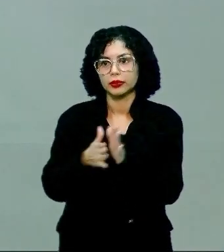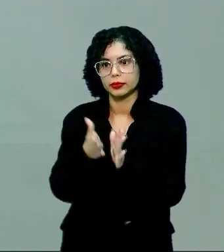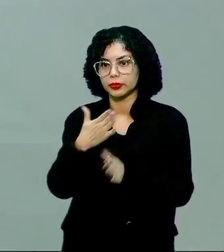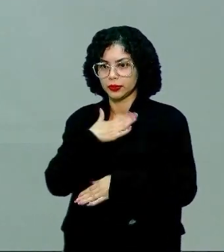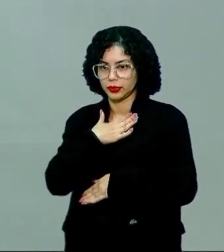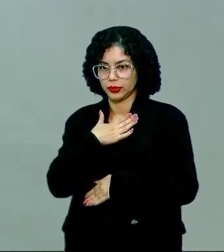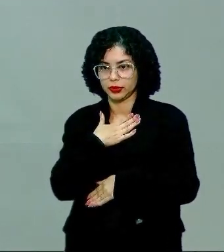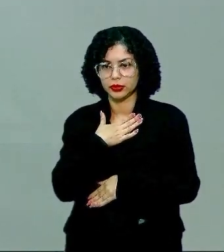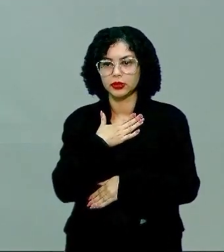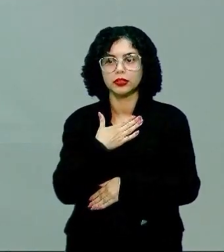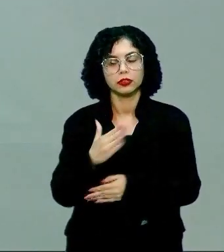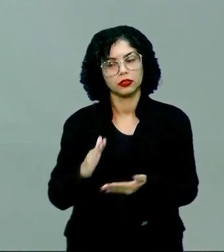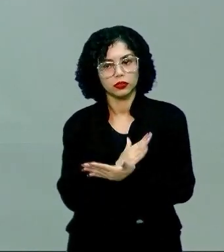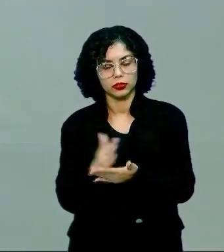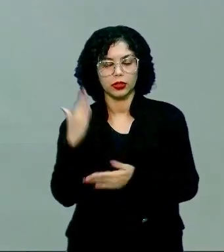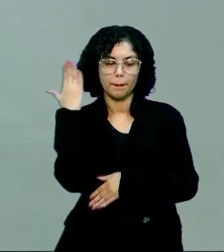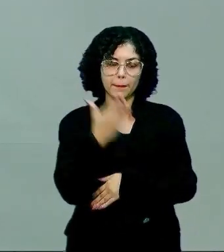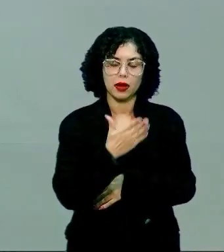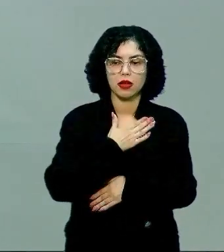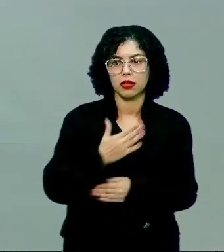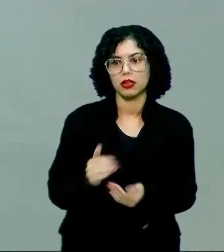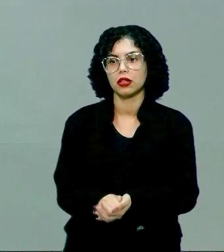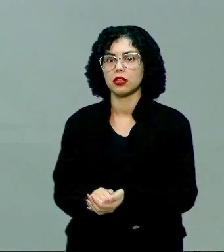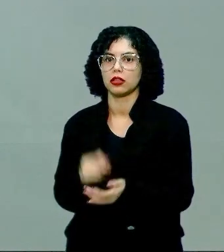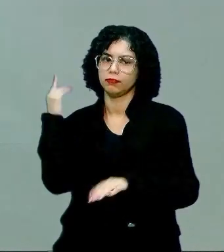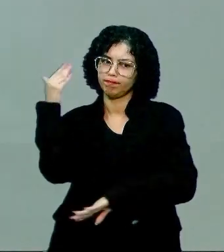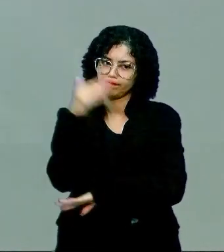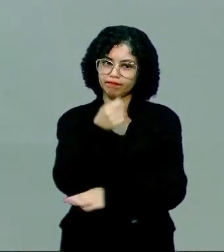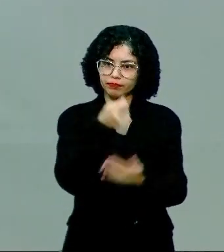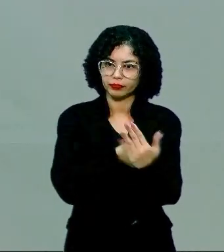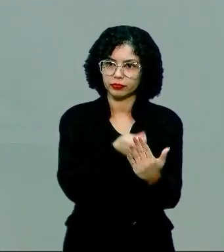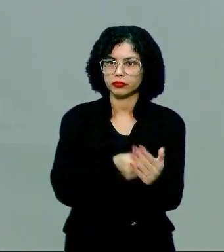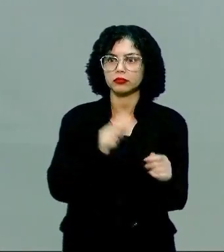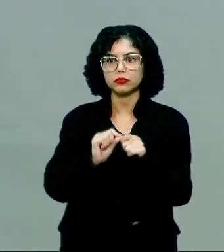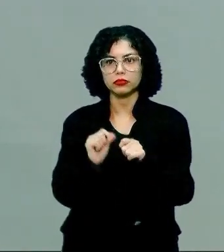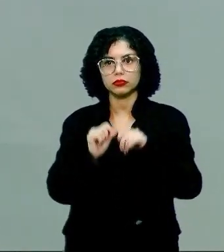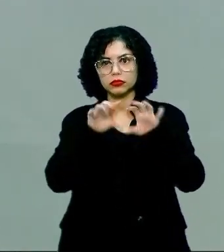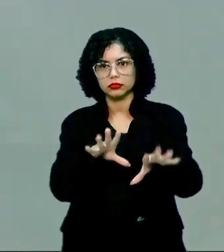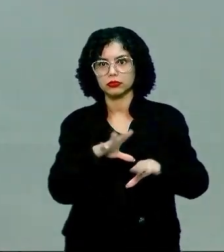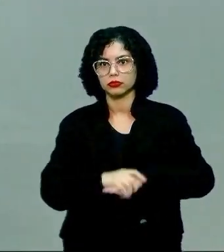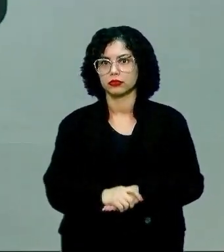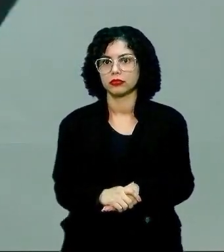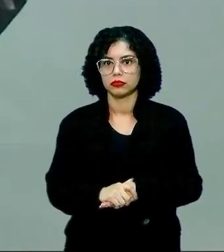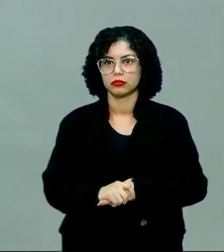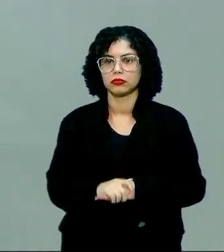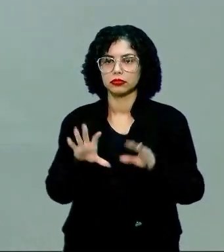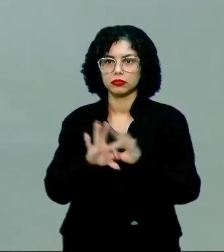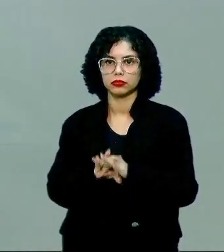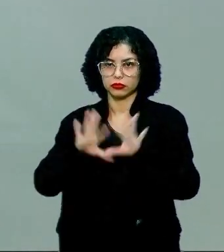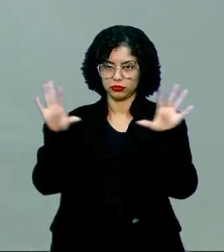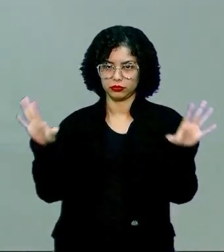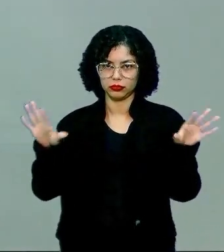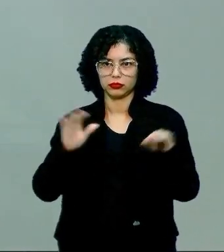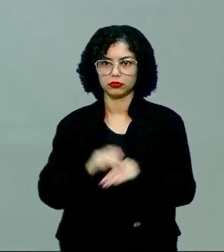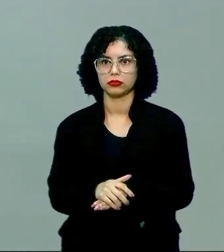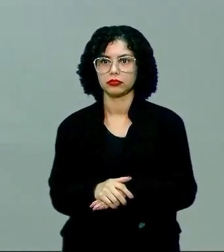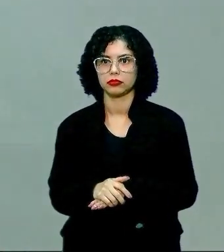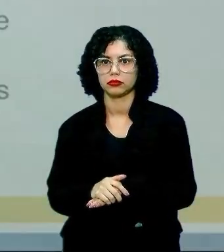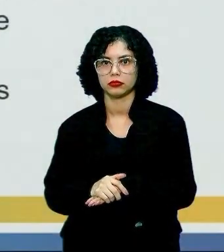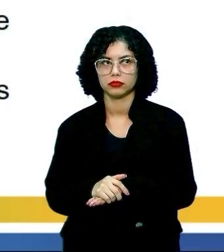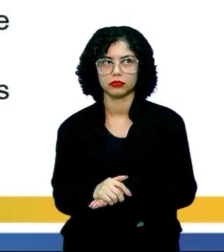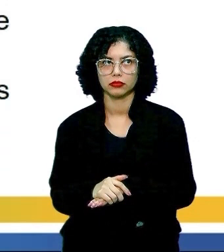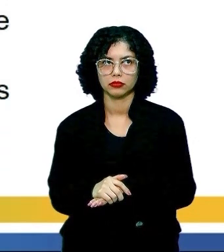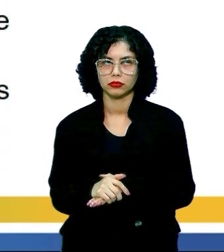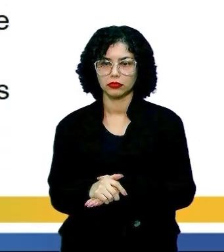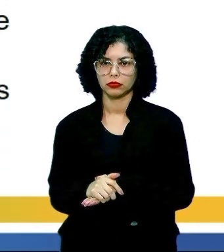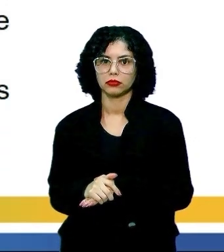naquele momento algo que seja direcional, mas não determinado. Eu vou fazer isso e vai executar. Não, liberdade. Liberdade. Esse é